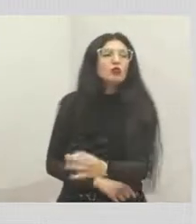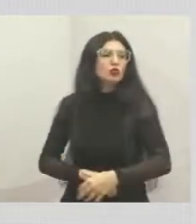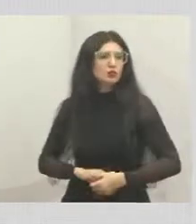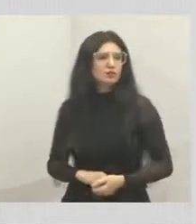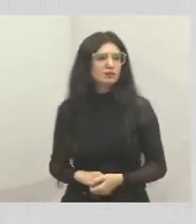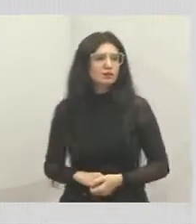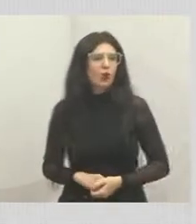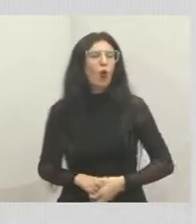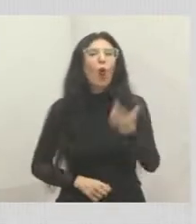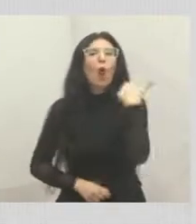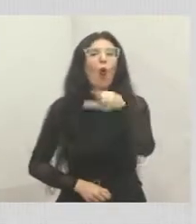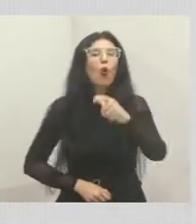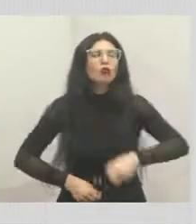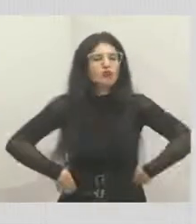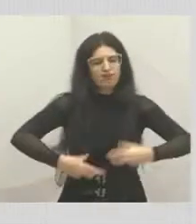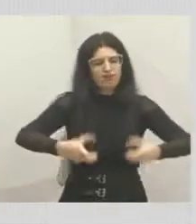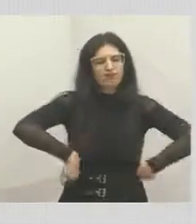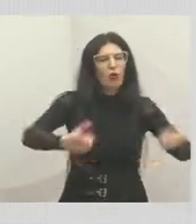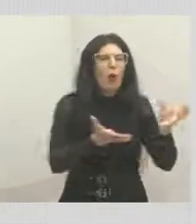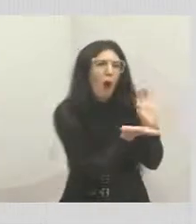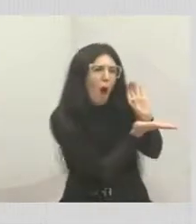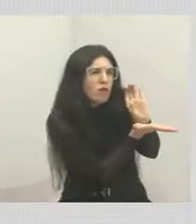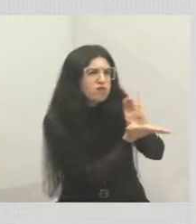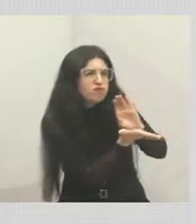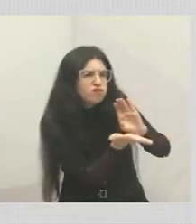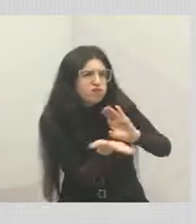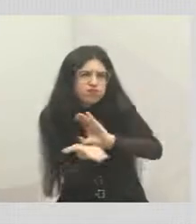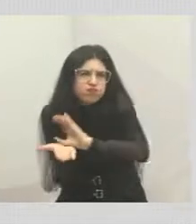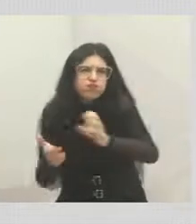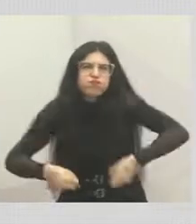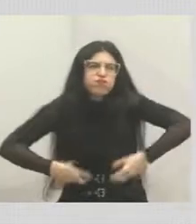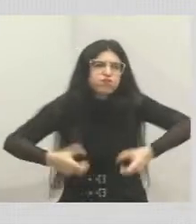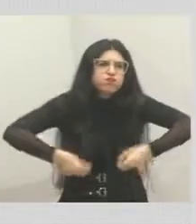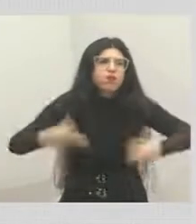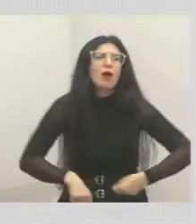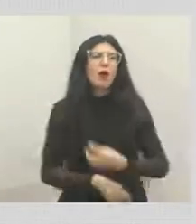59,24%. Outras despesas correntes,